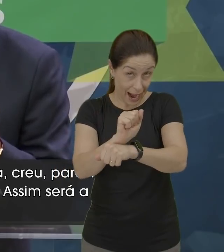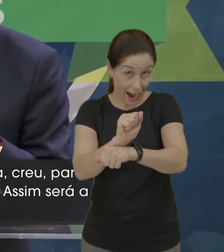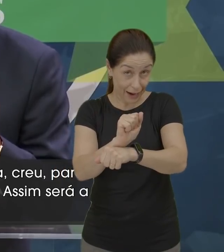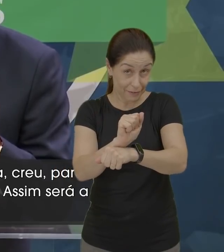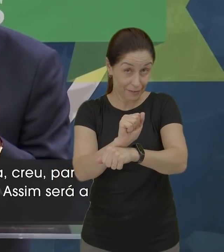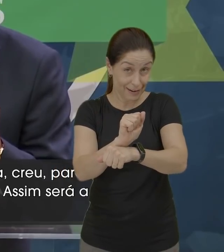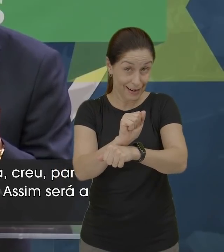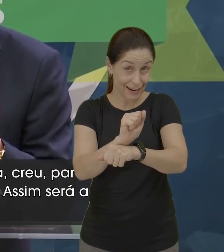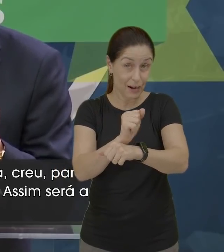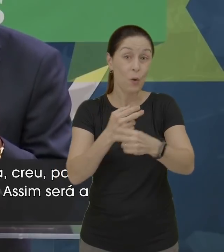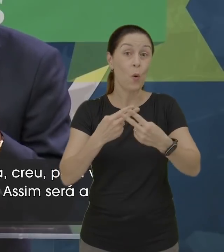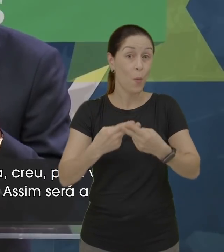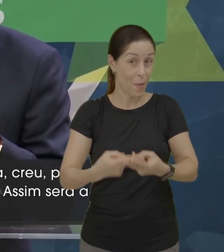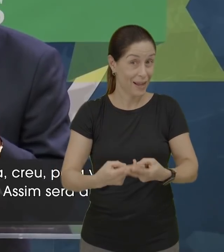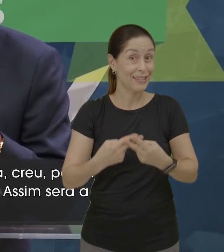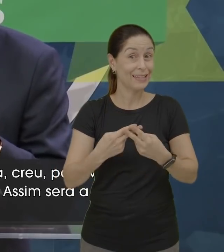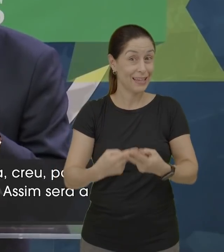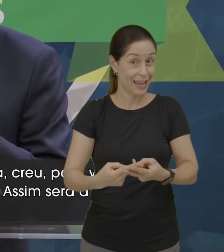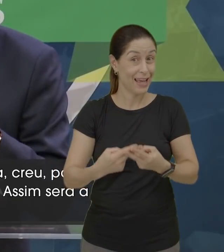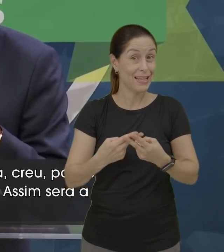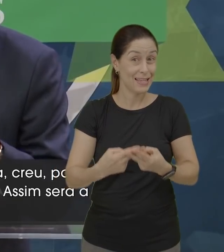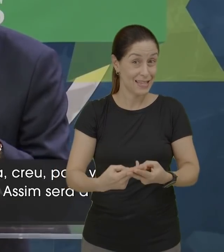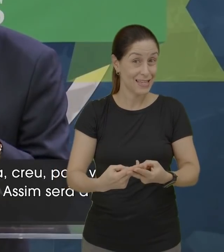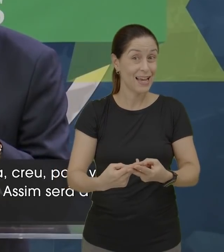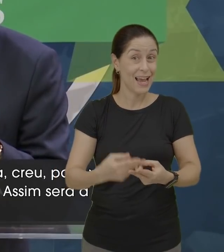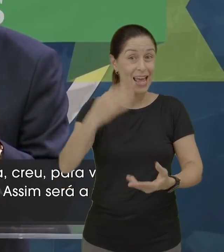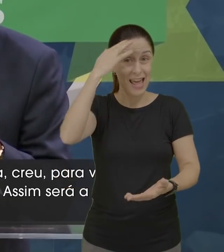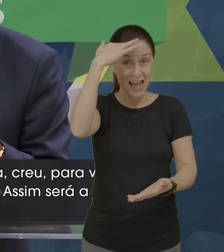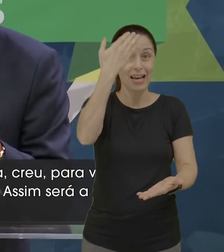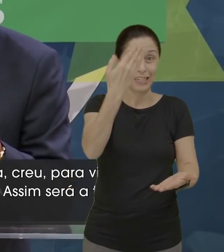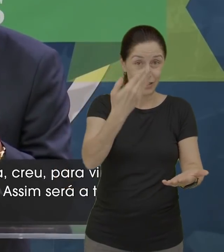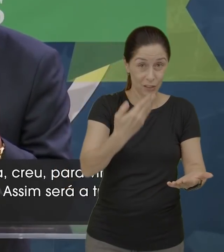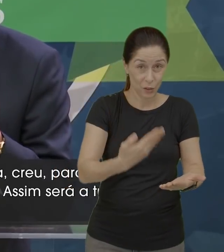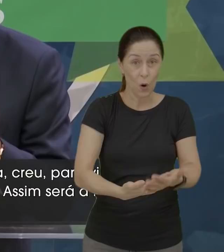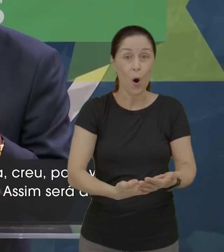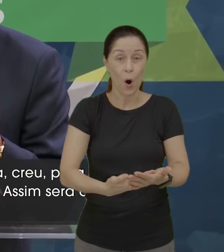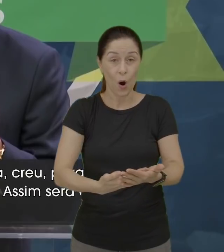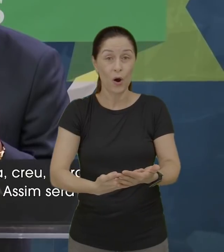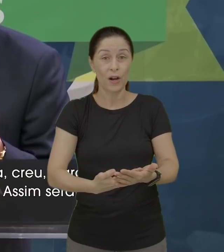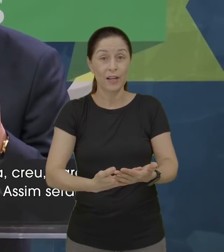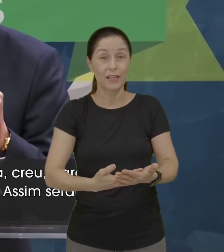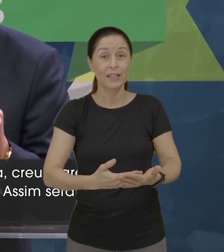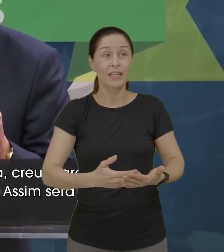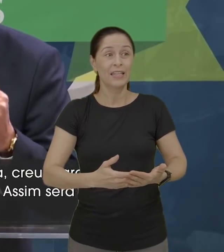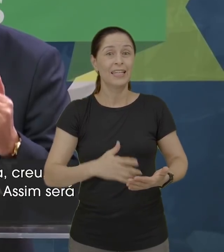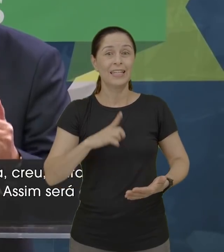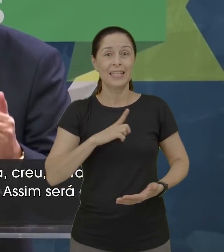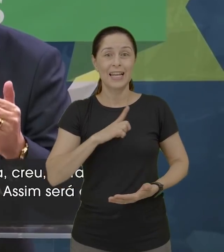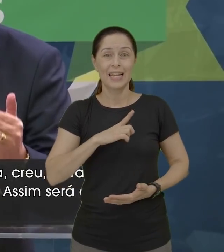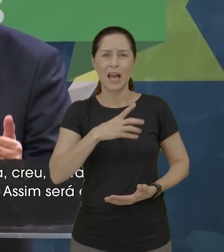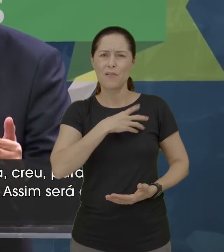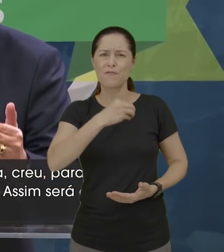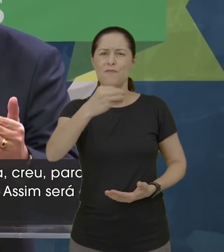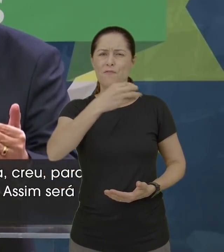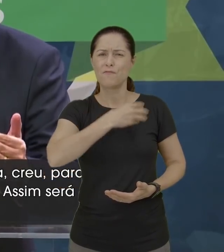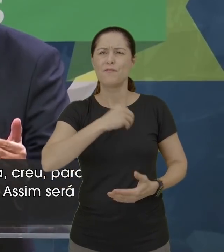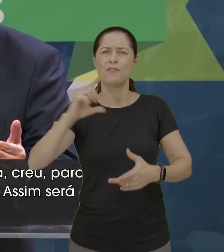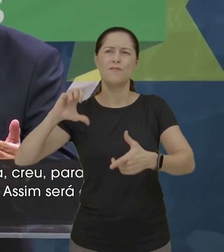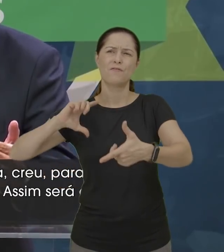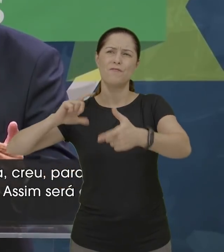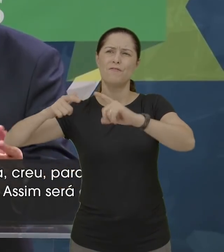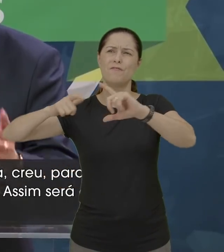esperança, creu, para vir a ser pai de muitas nações, segundo lhe fora dito, assim será a